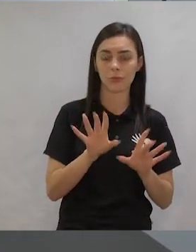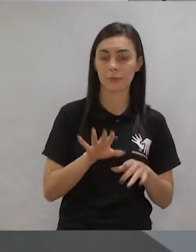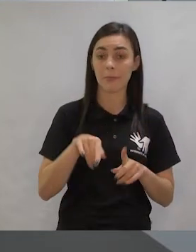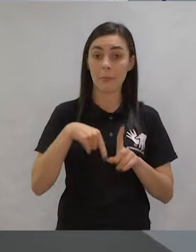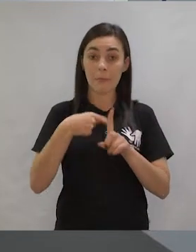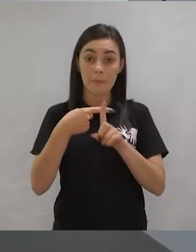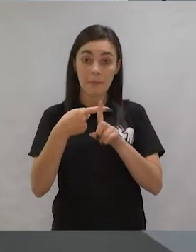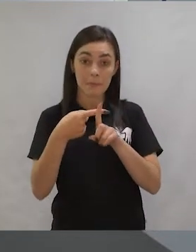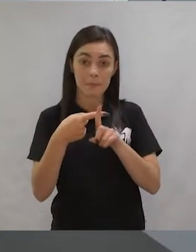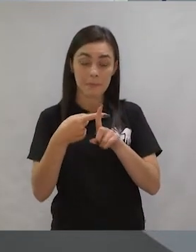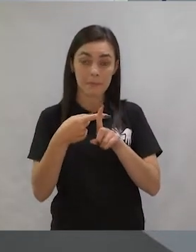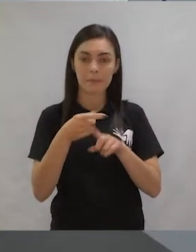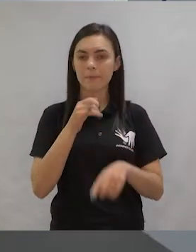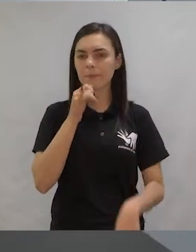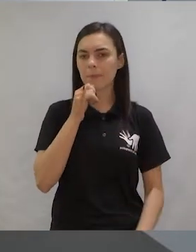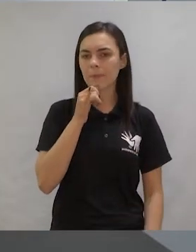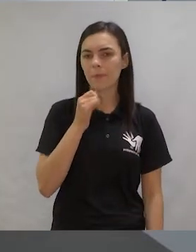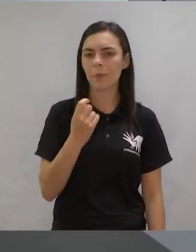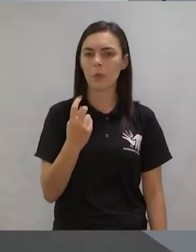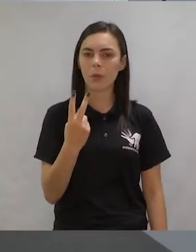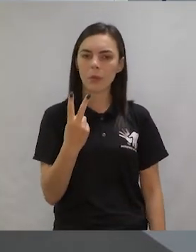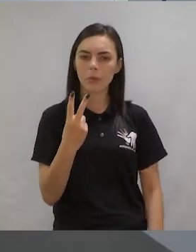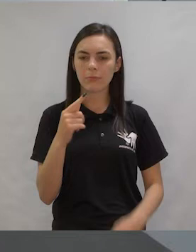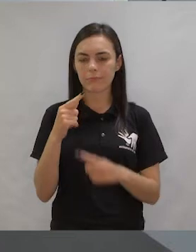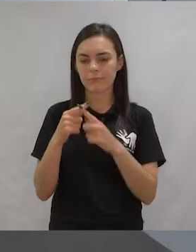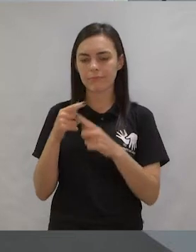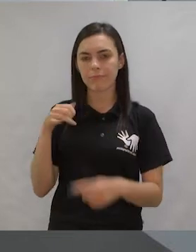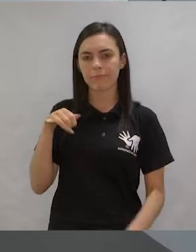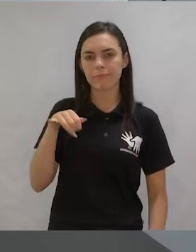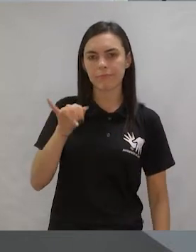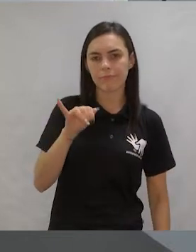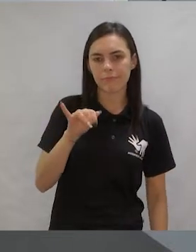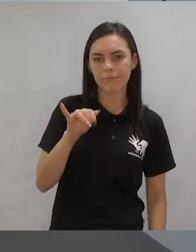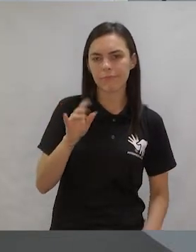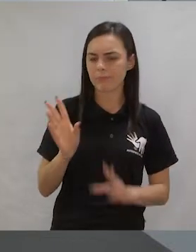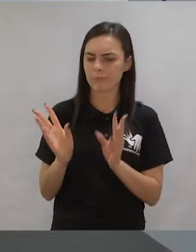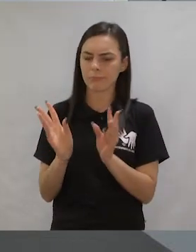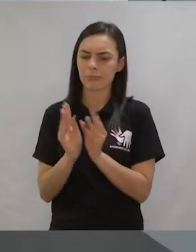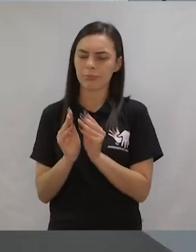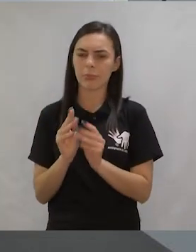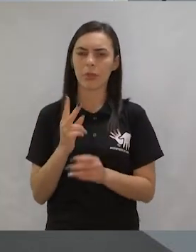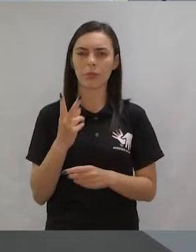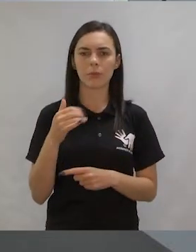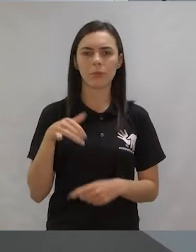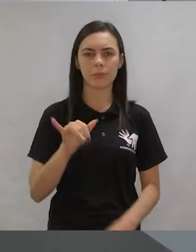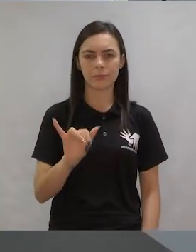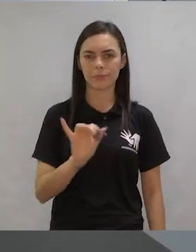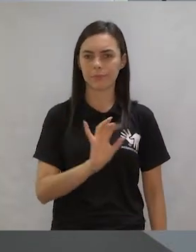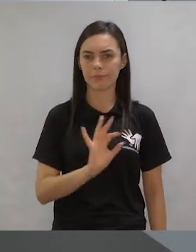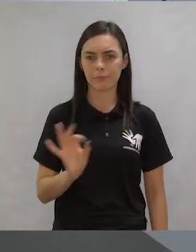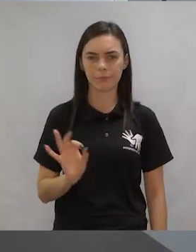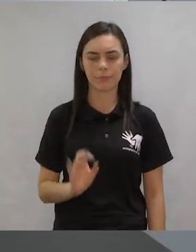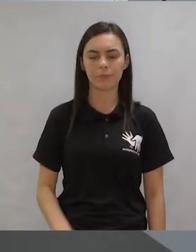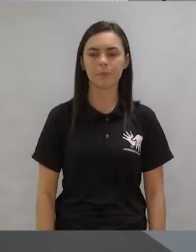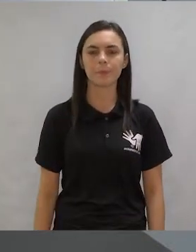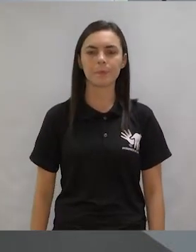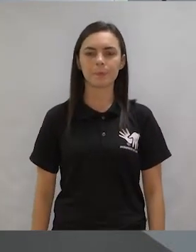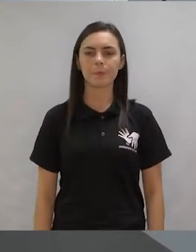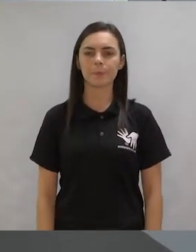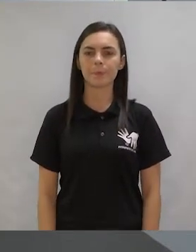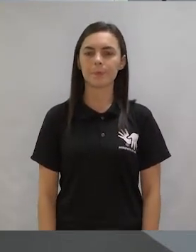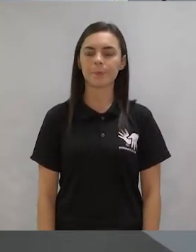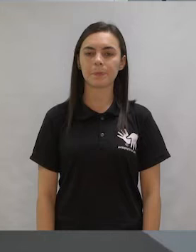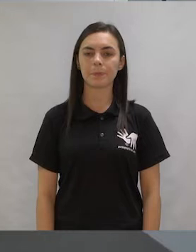tá? Mas, ao invés de colocar 2 vezes o y, eu coloco 2y, é